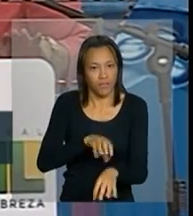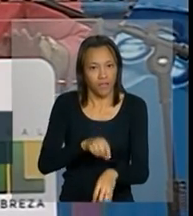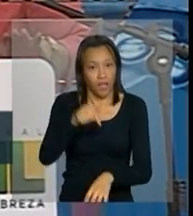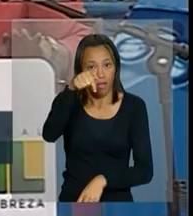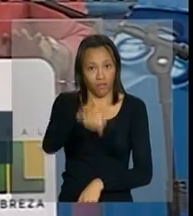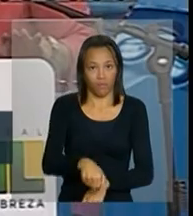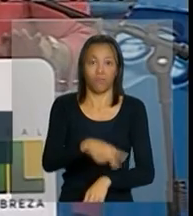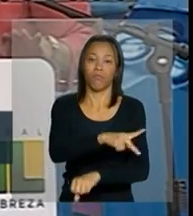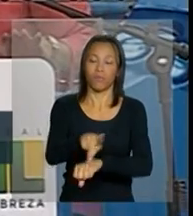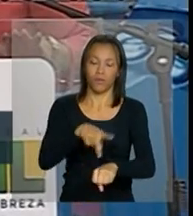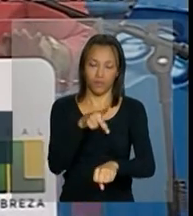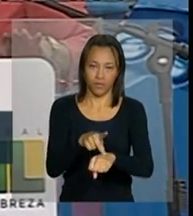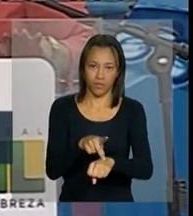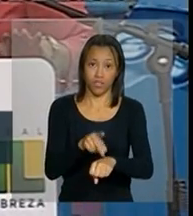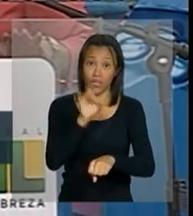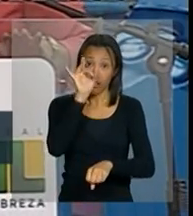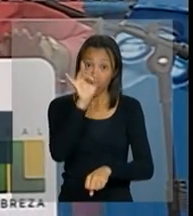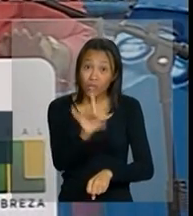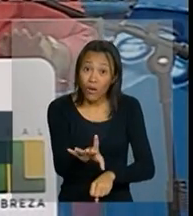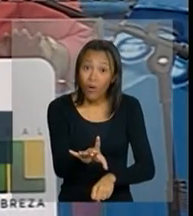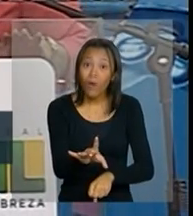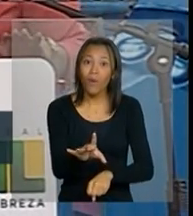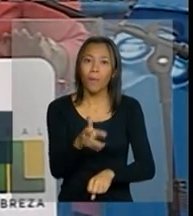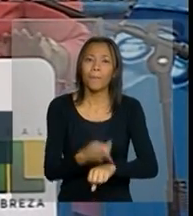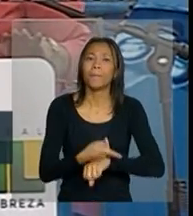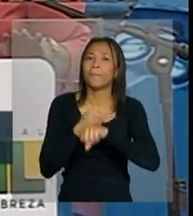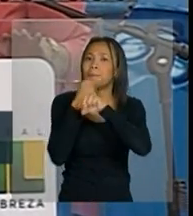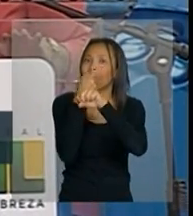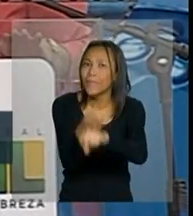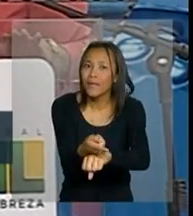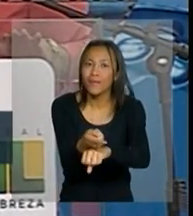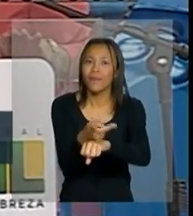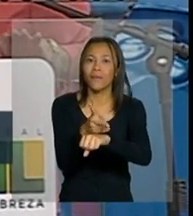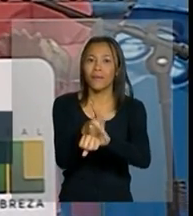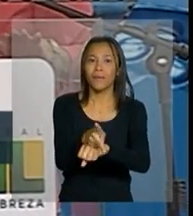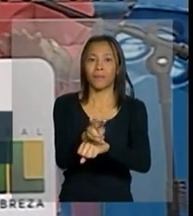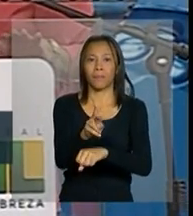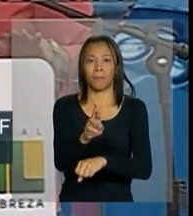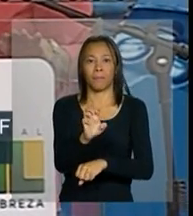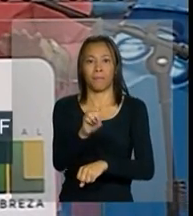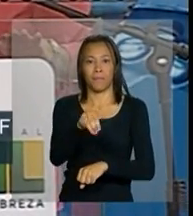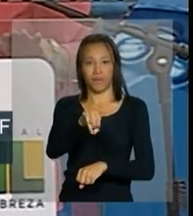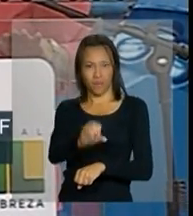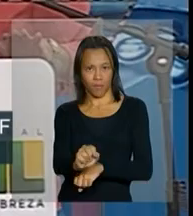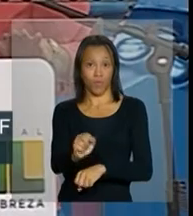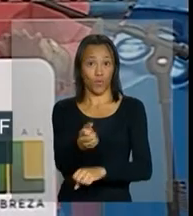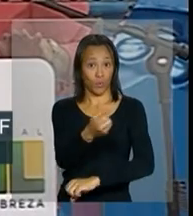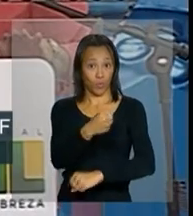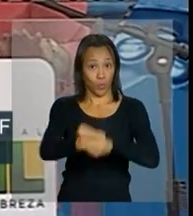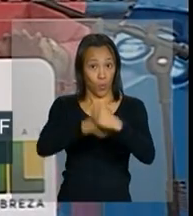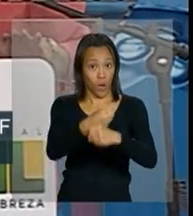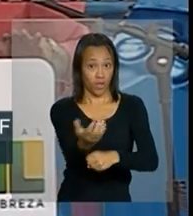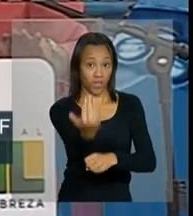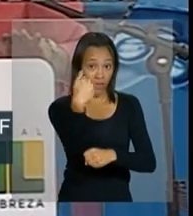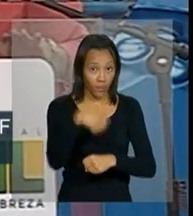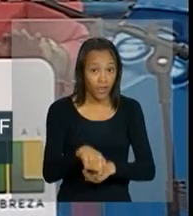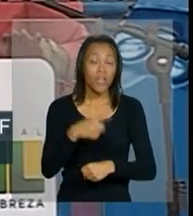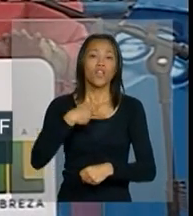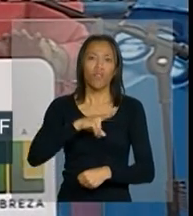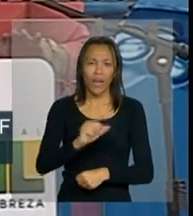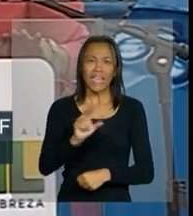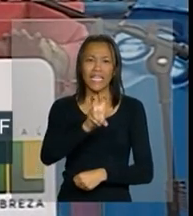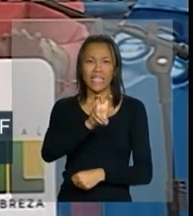país. Só para prêmio de professor e de escola, o ano que vem nós vamos colocar